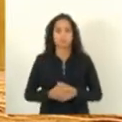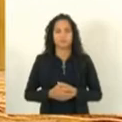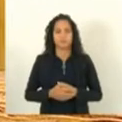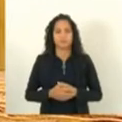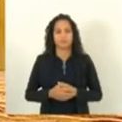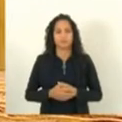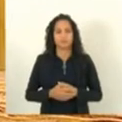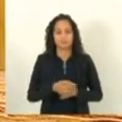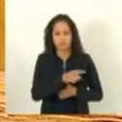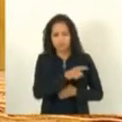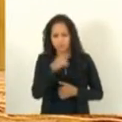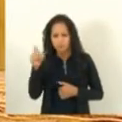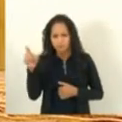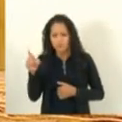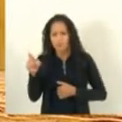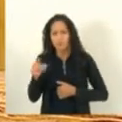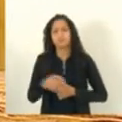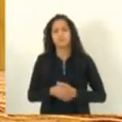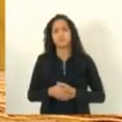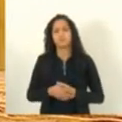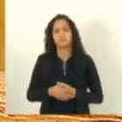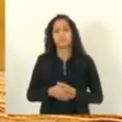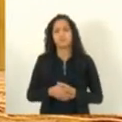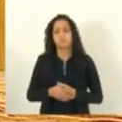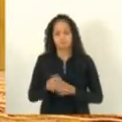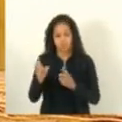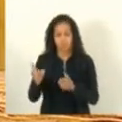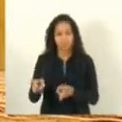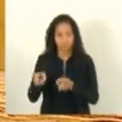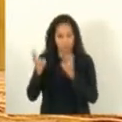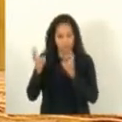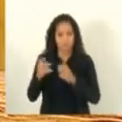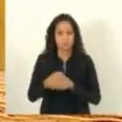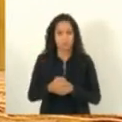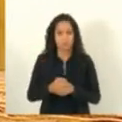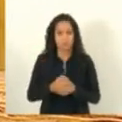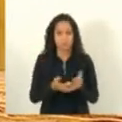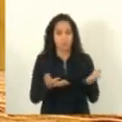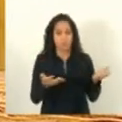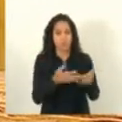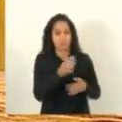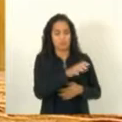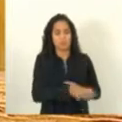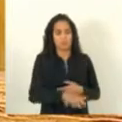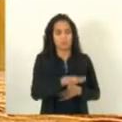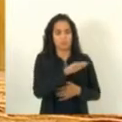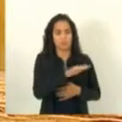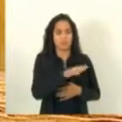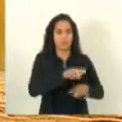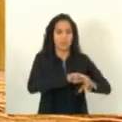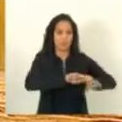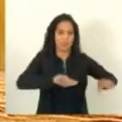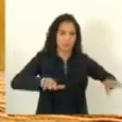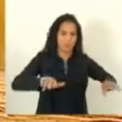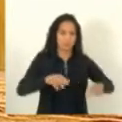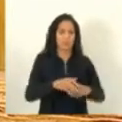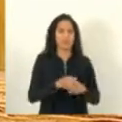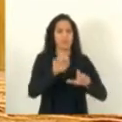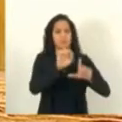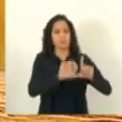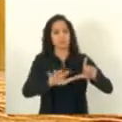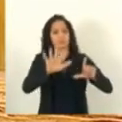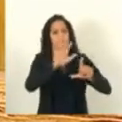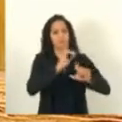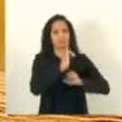Vocês podem observar que muito das atividades que hoje estão no mercado, muitas plataformas